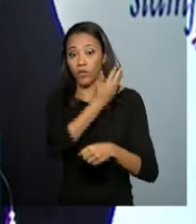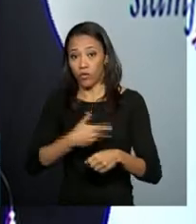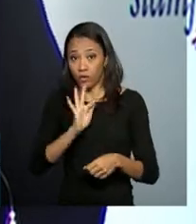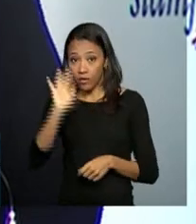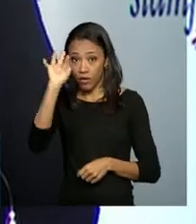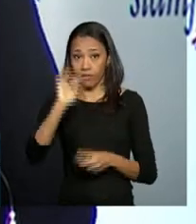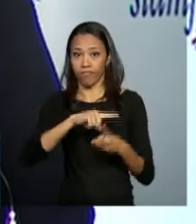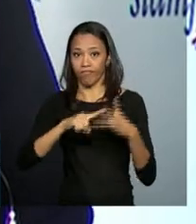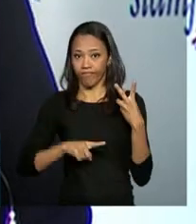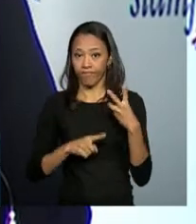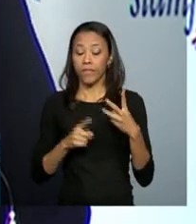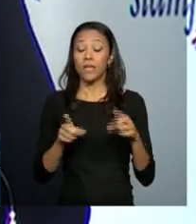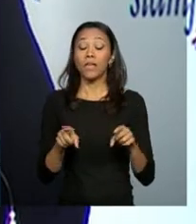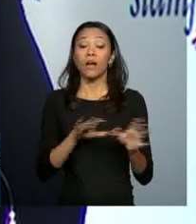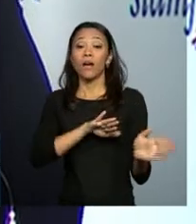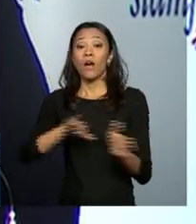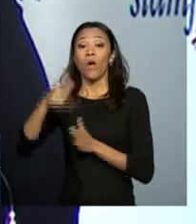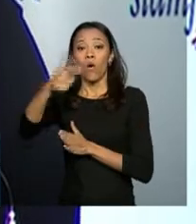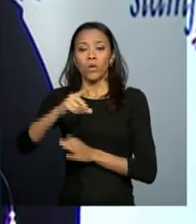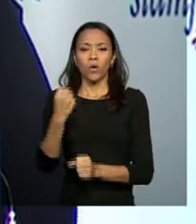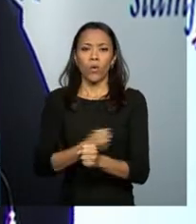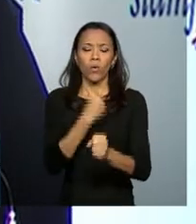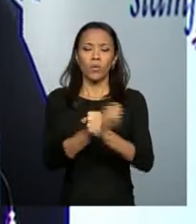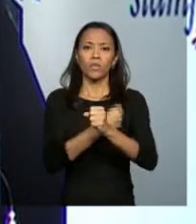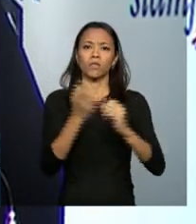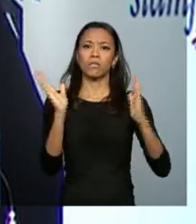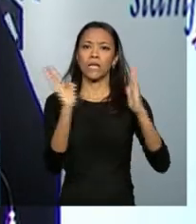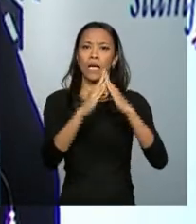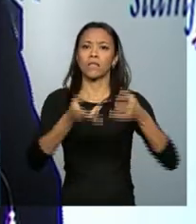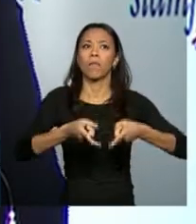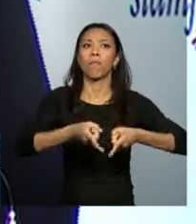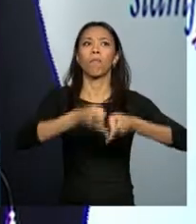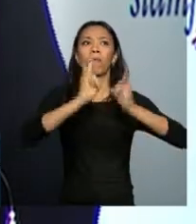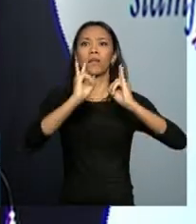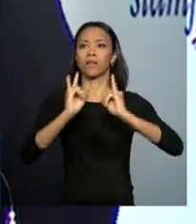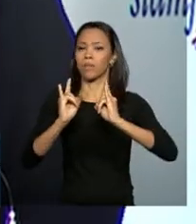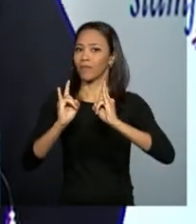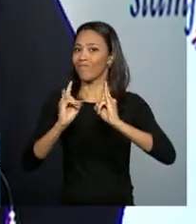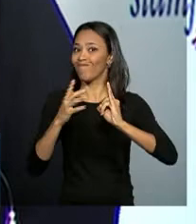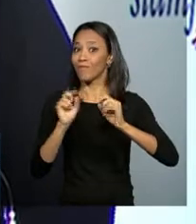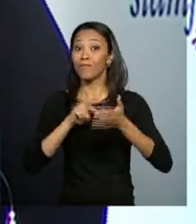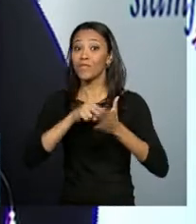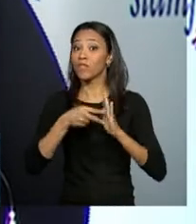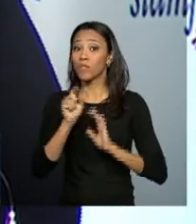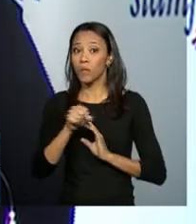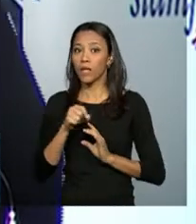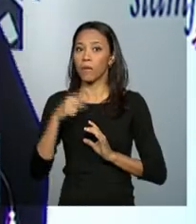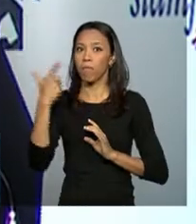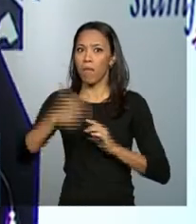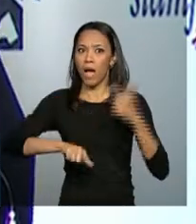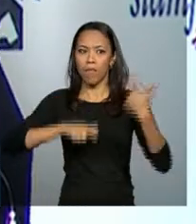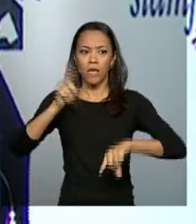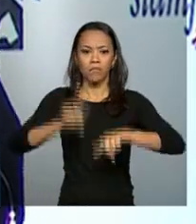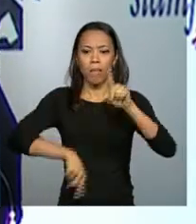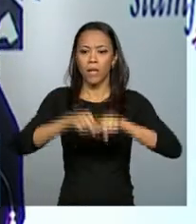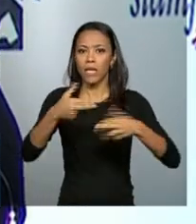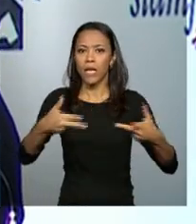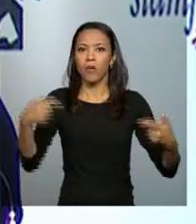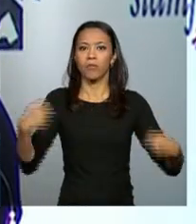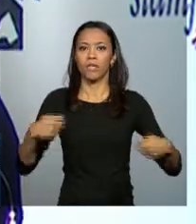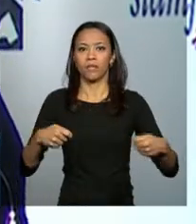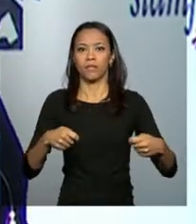Construção de casas e apartamentos pelo Brasil afora significam demanda para materiais de